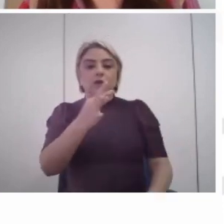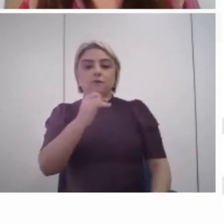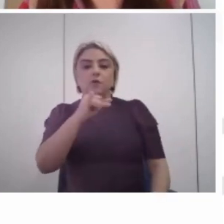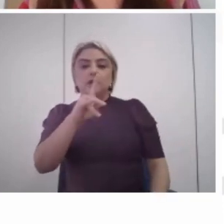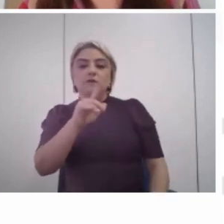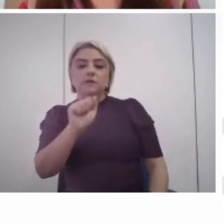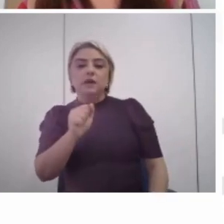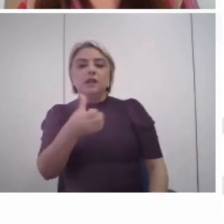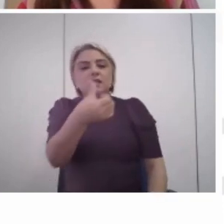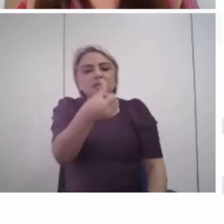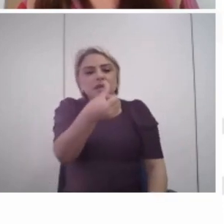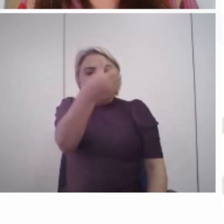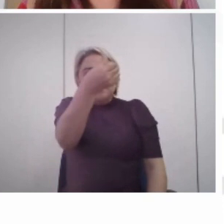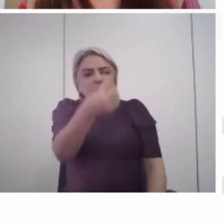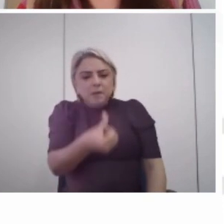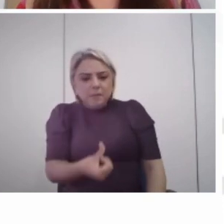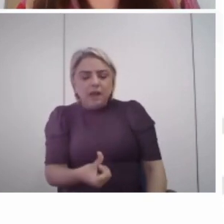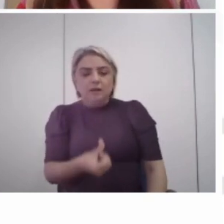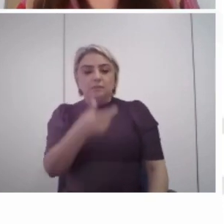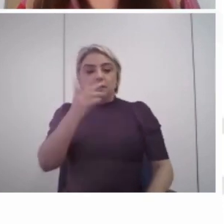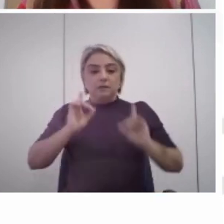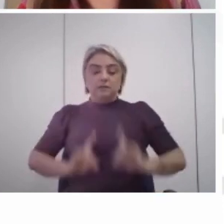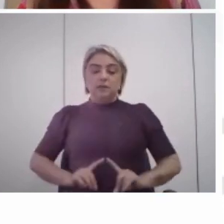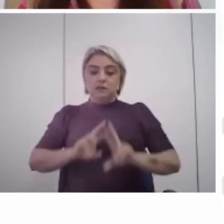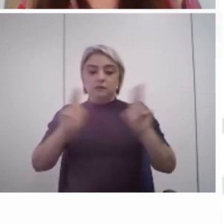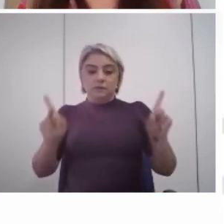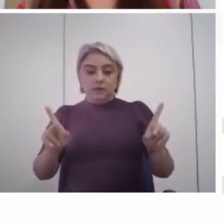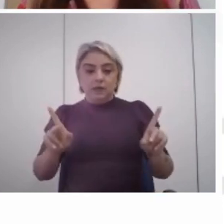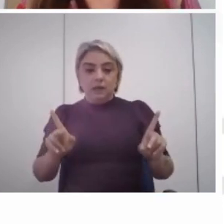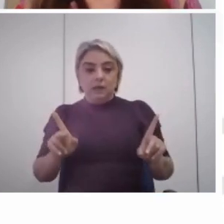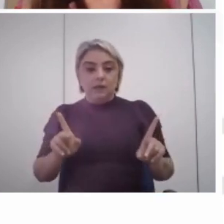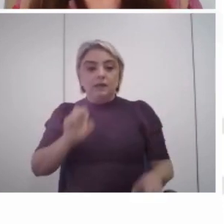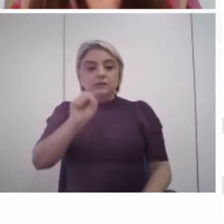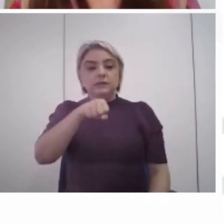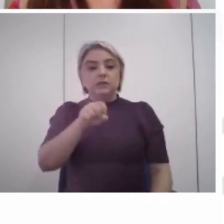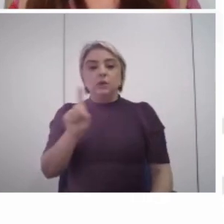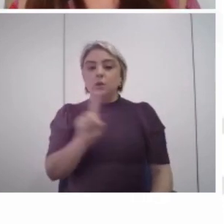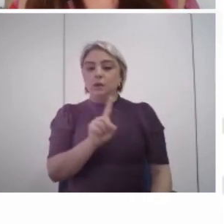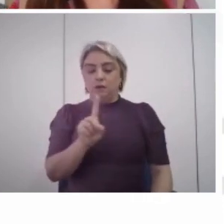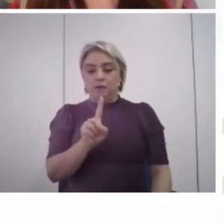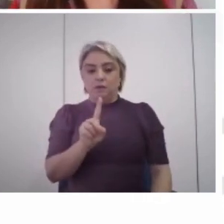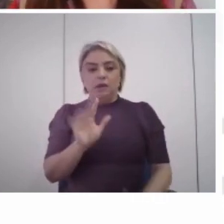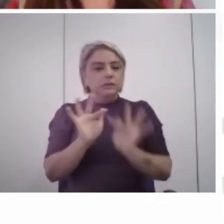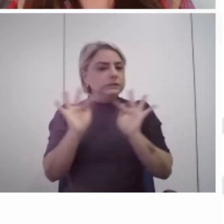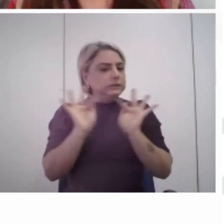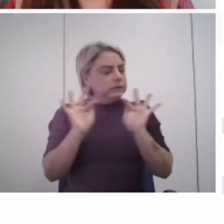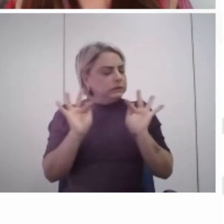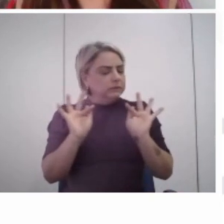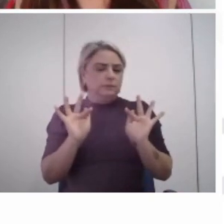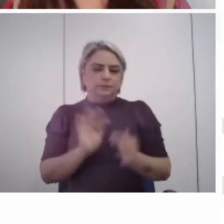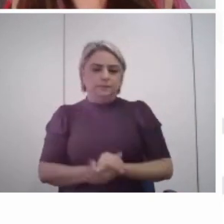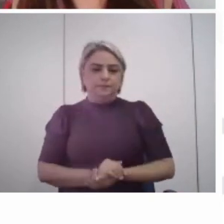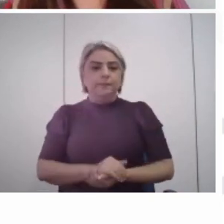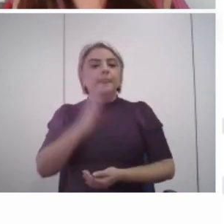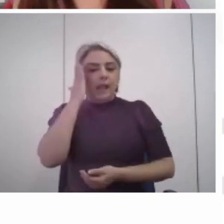6 campos, cada um para uma deficiência diferente. Então, é um campo que a gente marca apenas sim ou não, né? Bastante simples de preencher. A